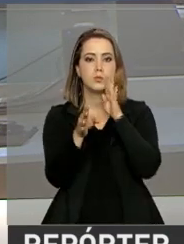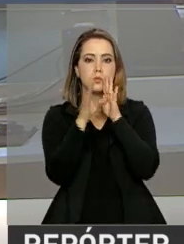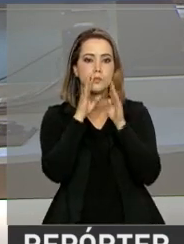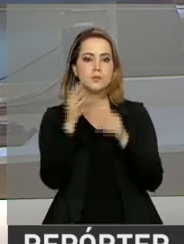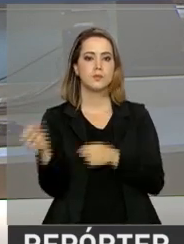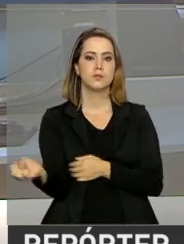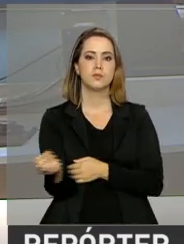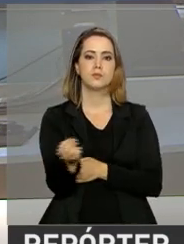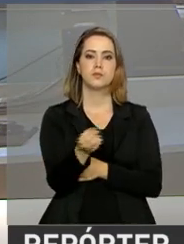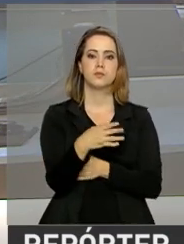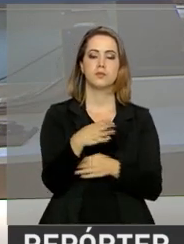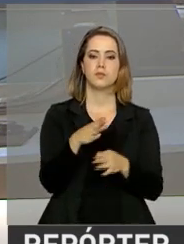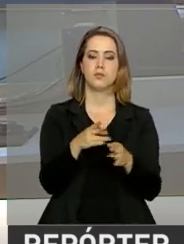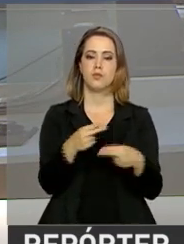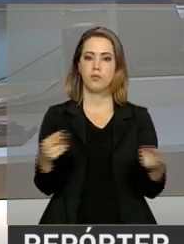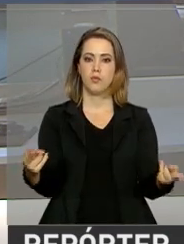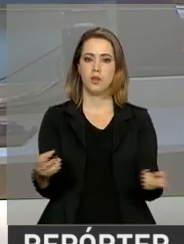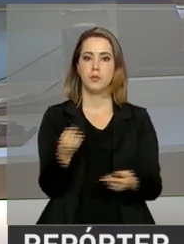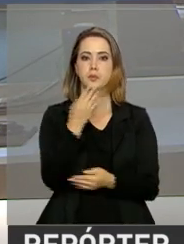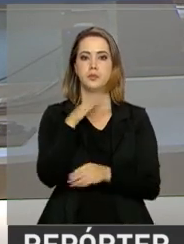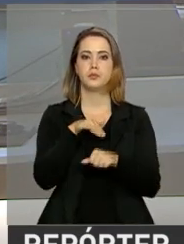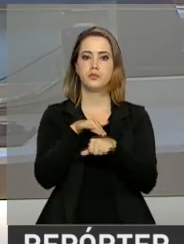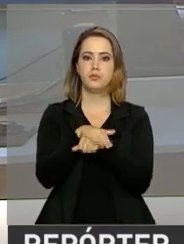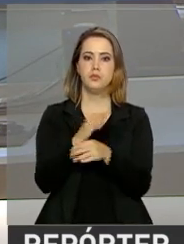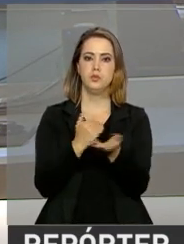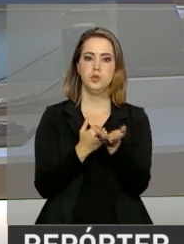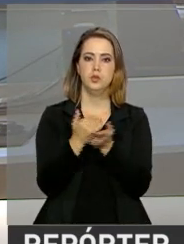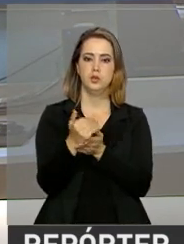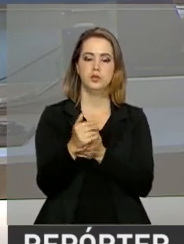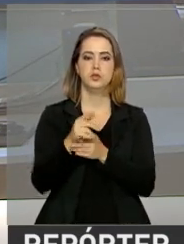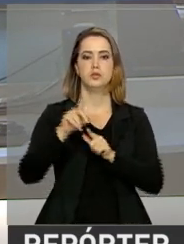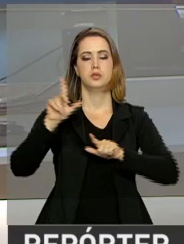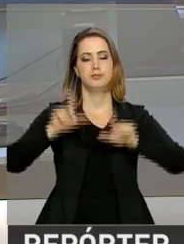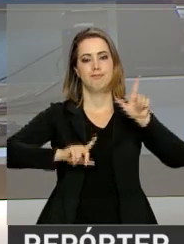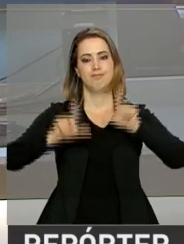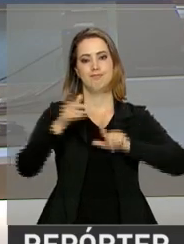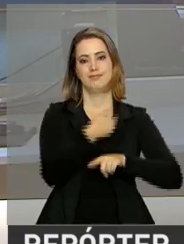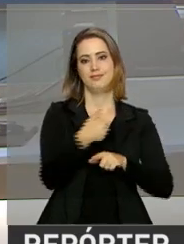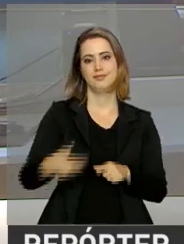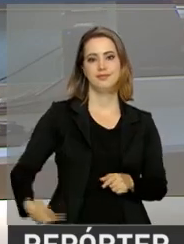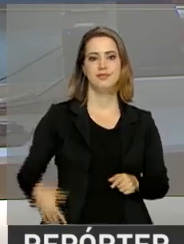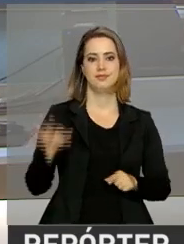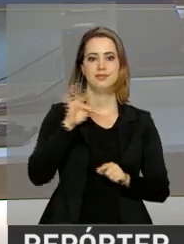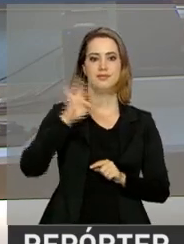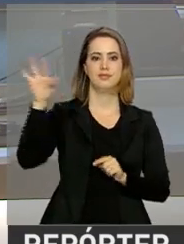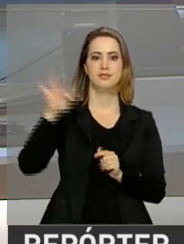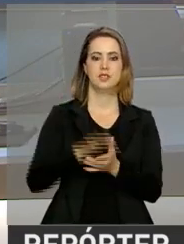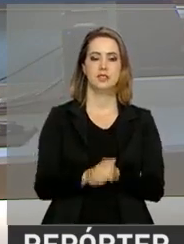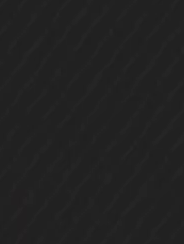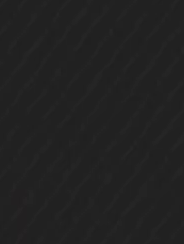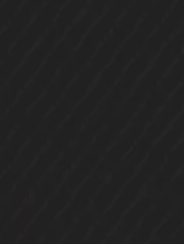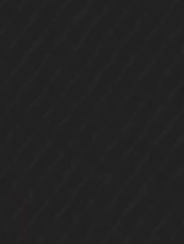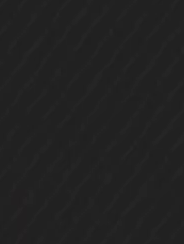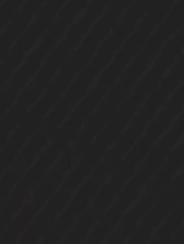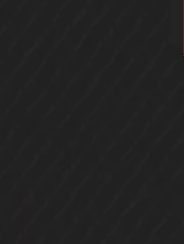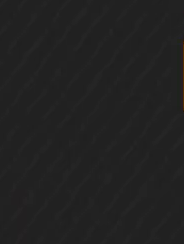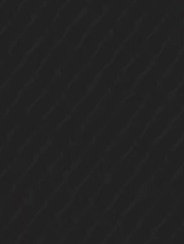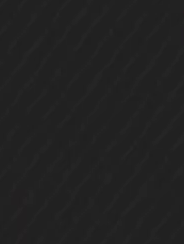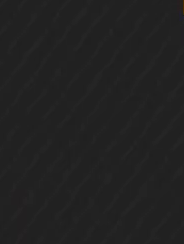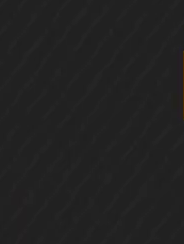novidades também Pelas nossas redes sociais uma boa noite para você continue com a gente NBR a TV do Governo Federal